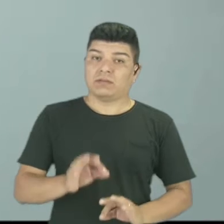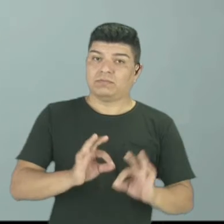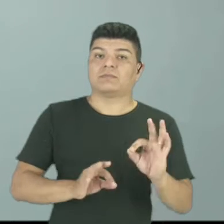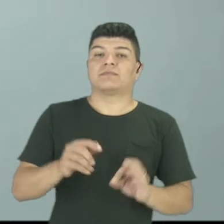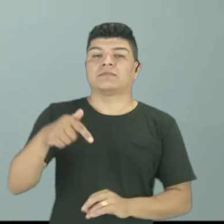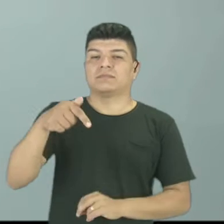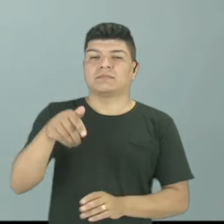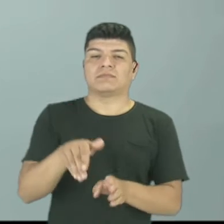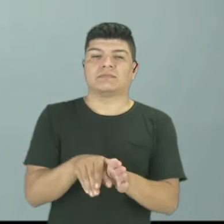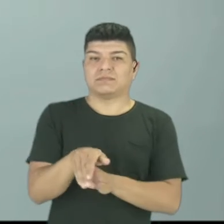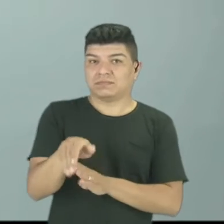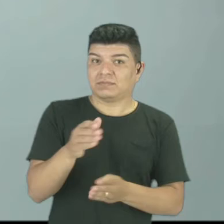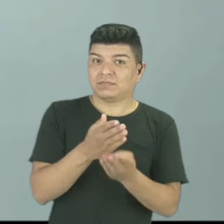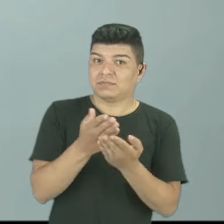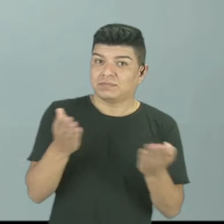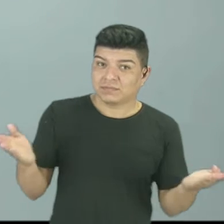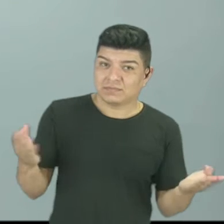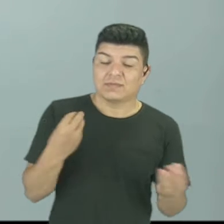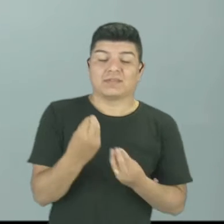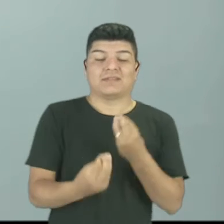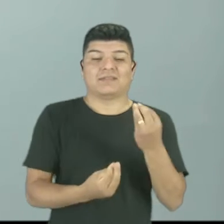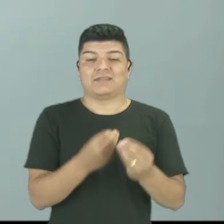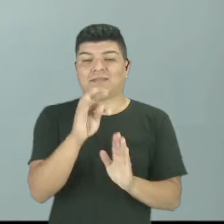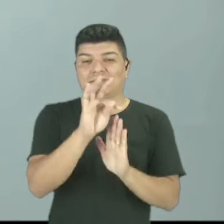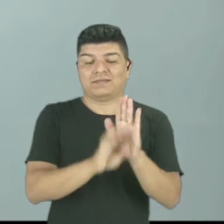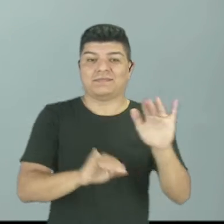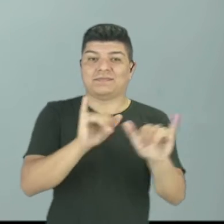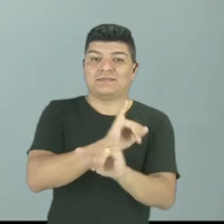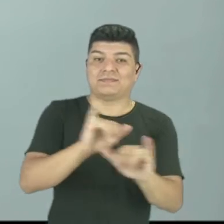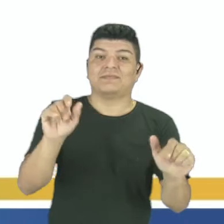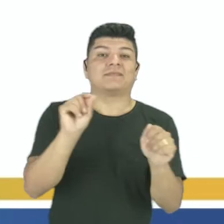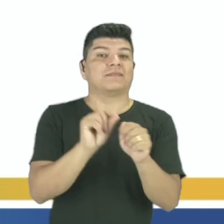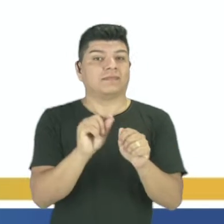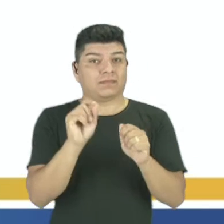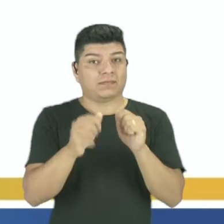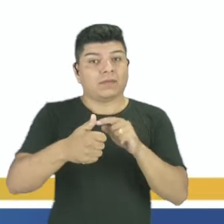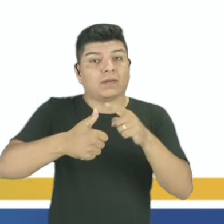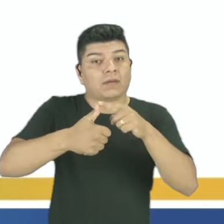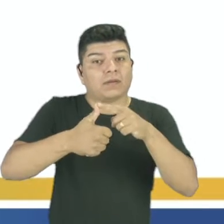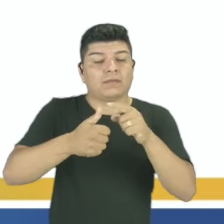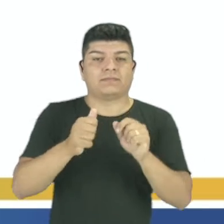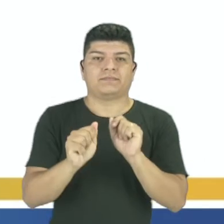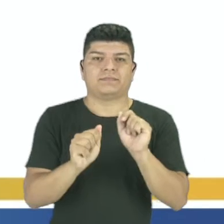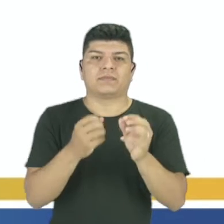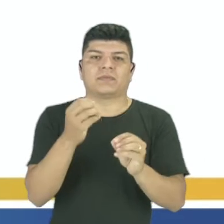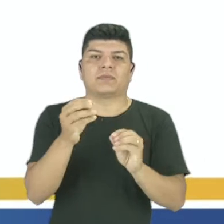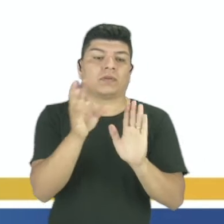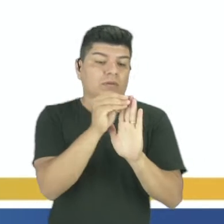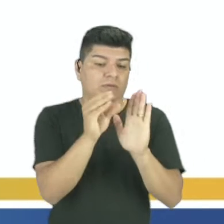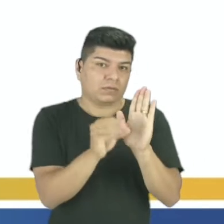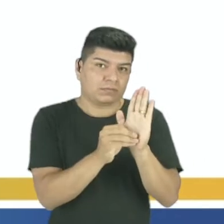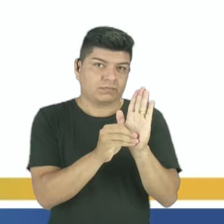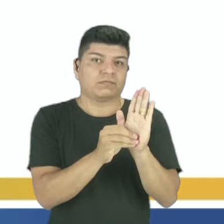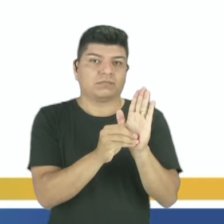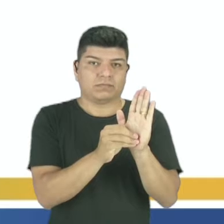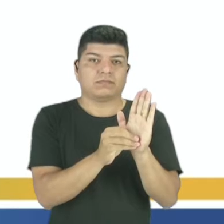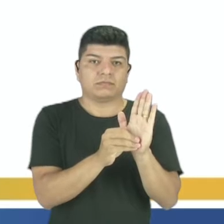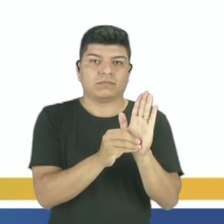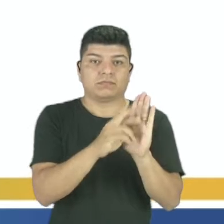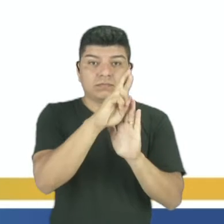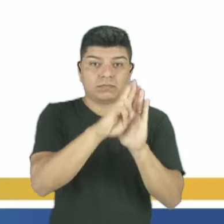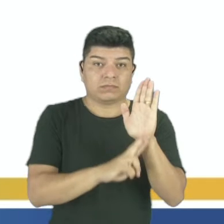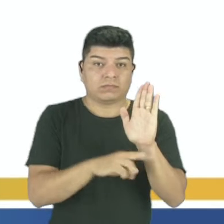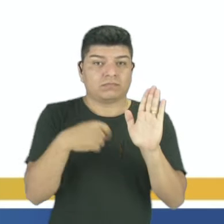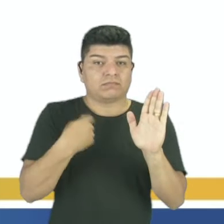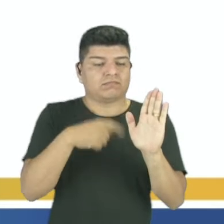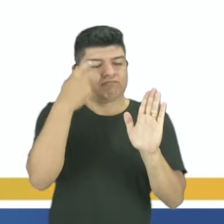preparei 7 dicas para vocês como criar um texto publicitário. Primeiro, conteúdo. O redator precisa